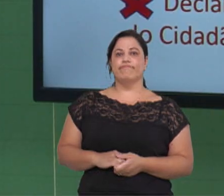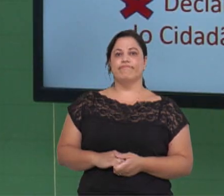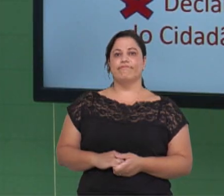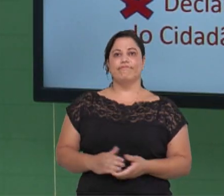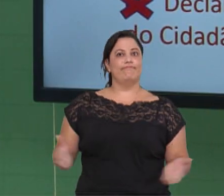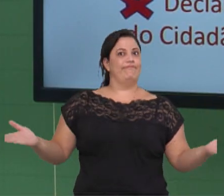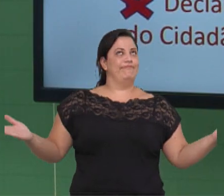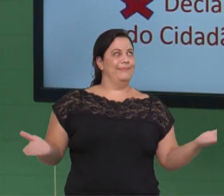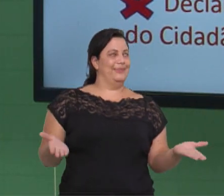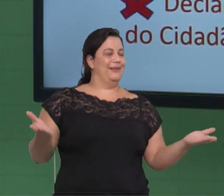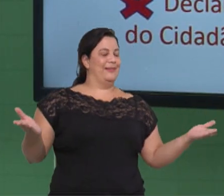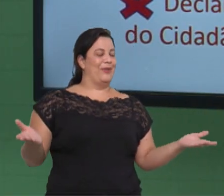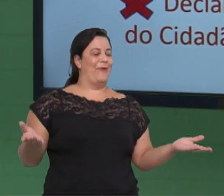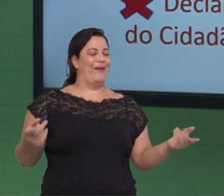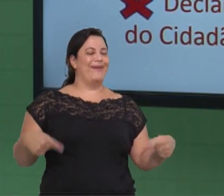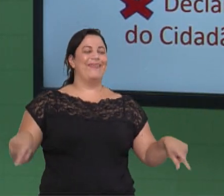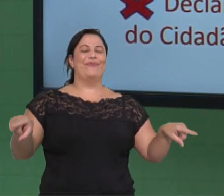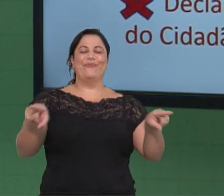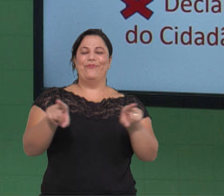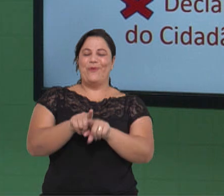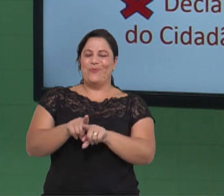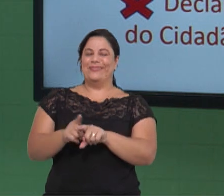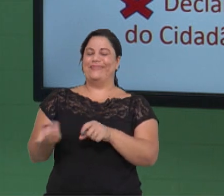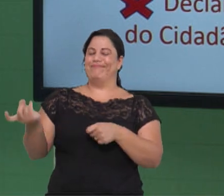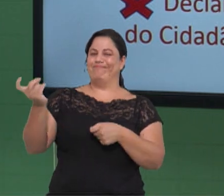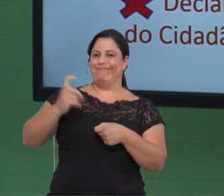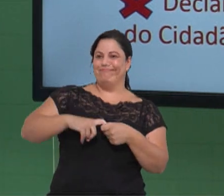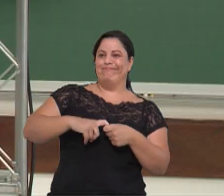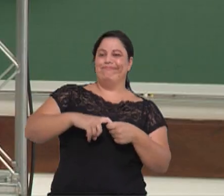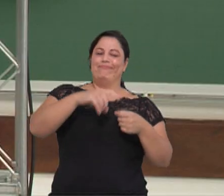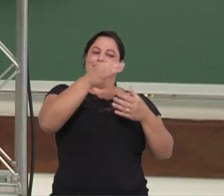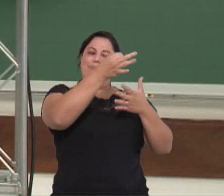Estamos de volta agora para a correção do quiz.